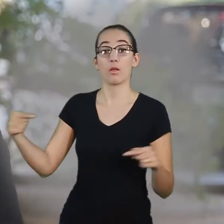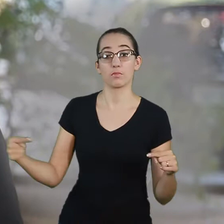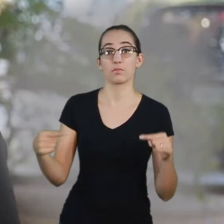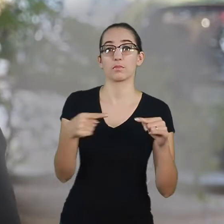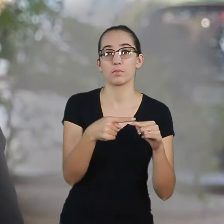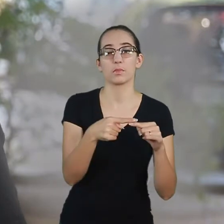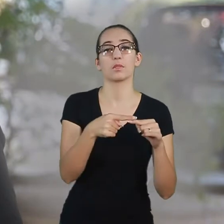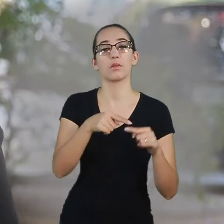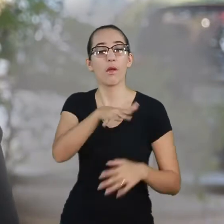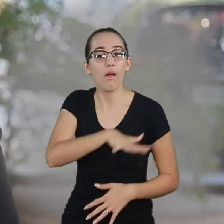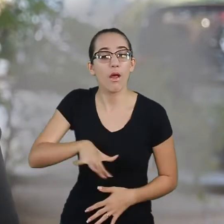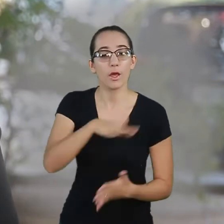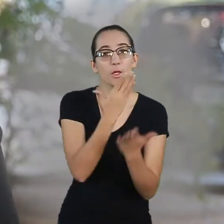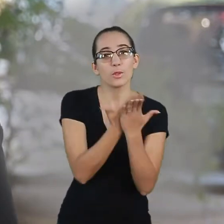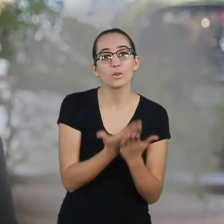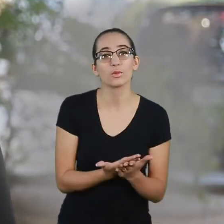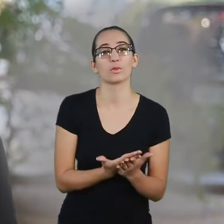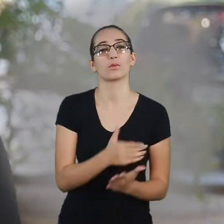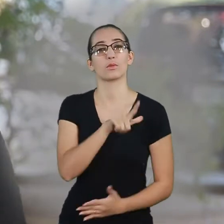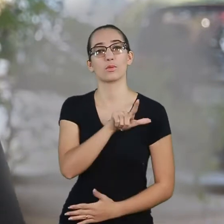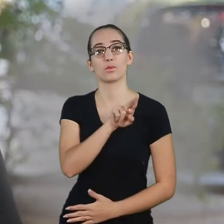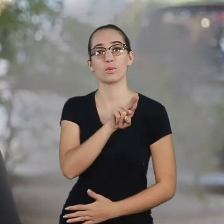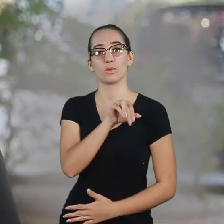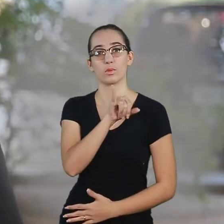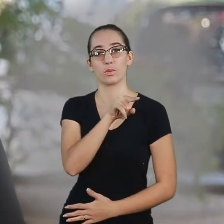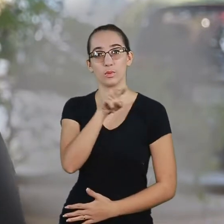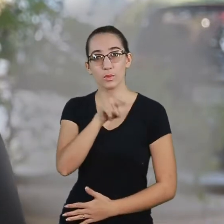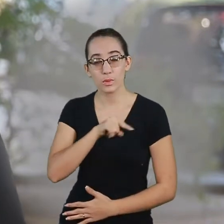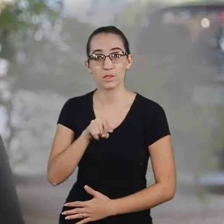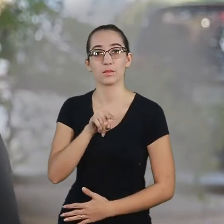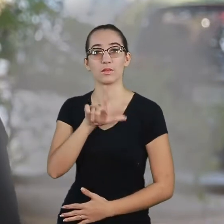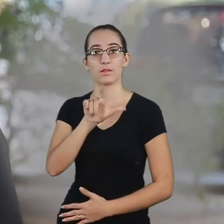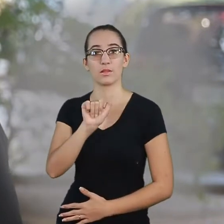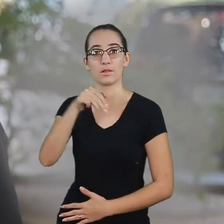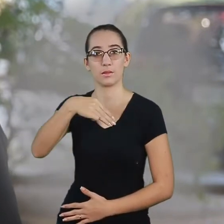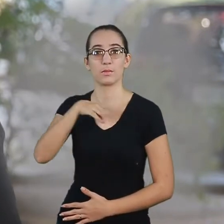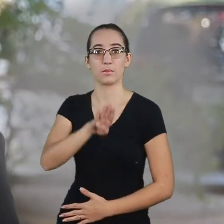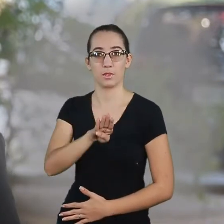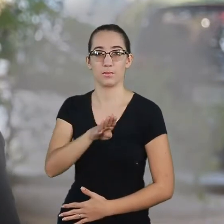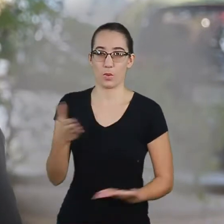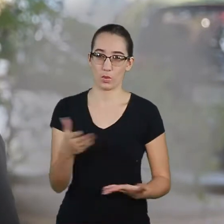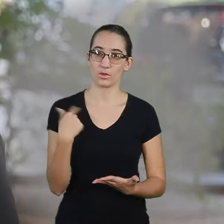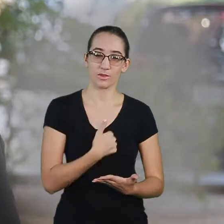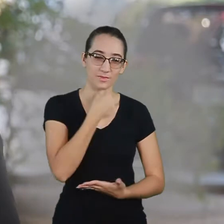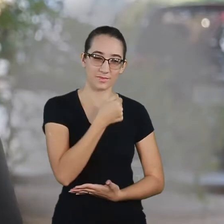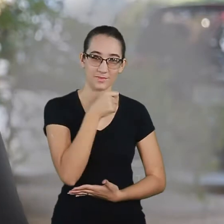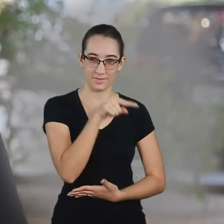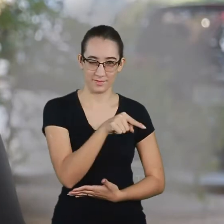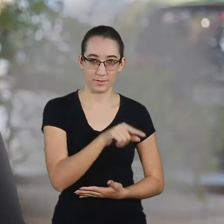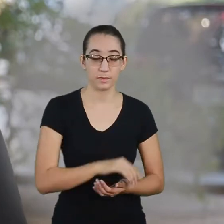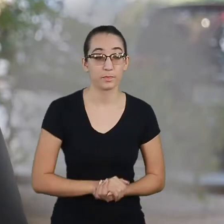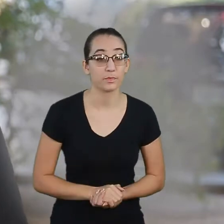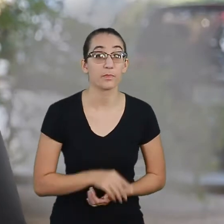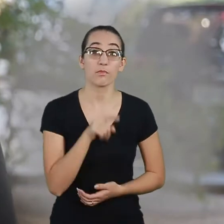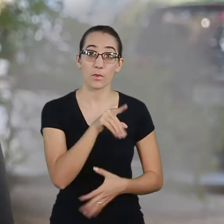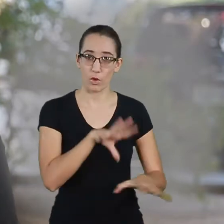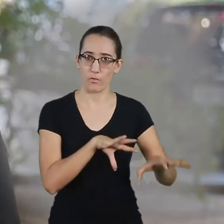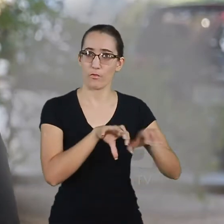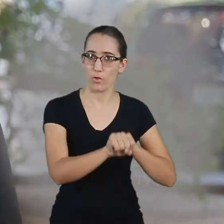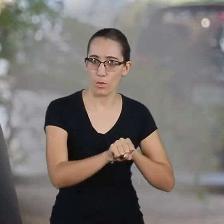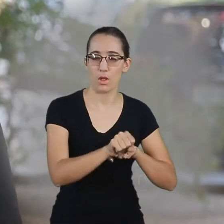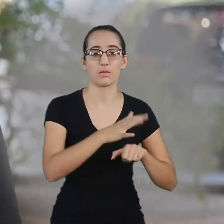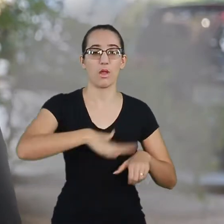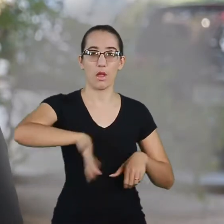de estudo de Luiz da Cunha Lambi, entrevistado desse Pesquisa em Pauta. Lambi é formado em Ciências da Computação e